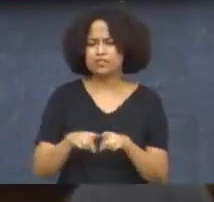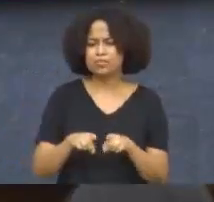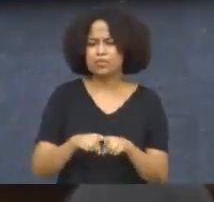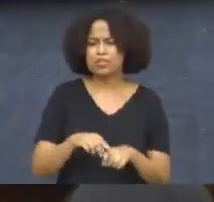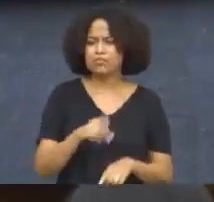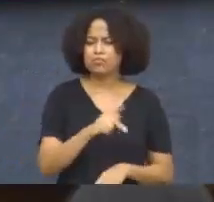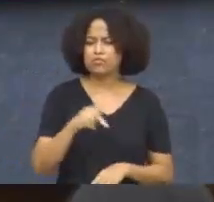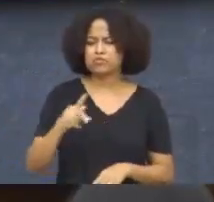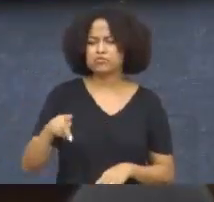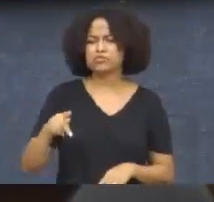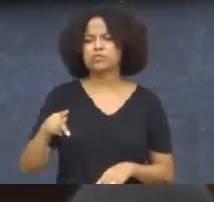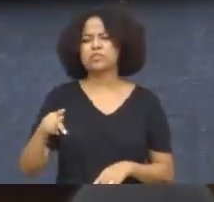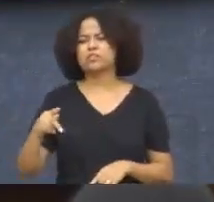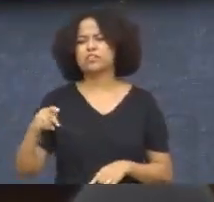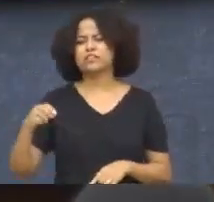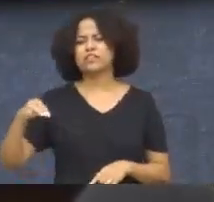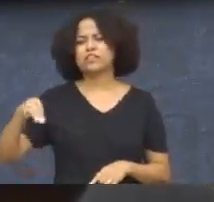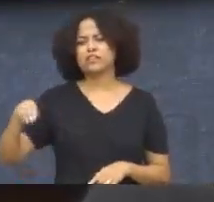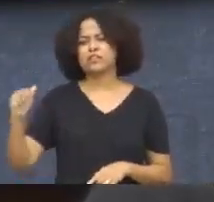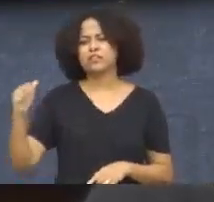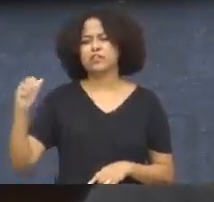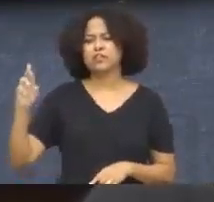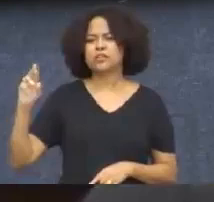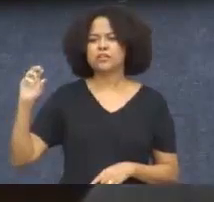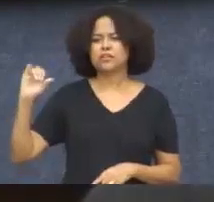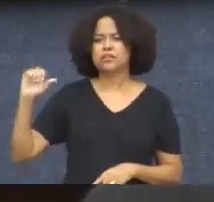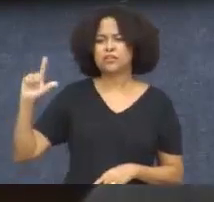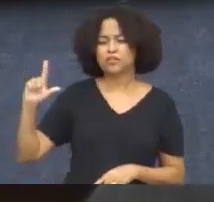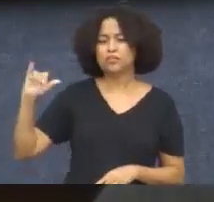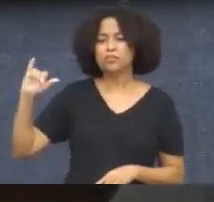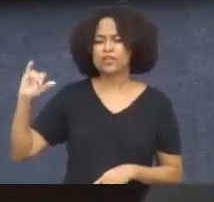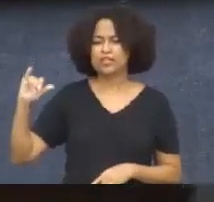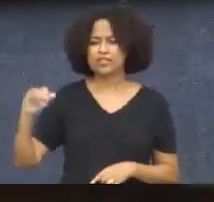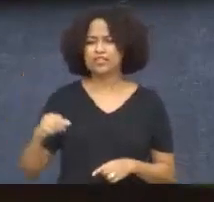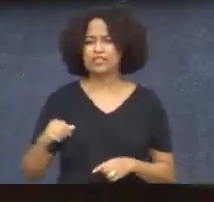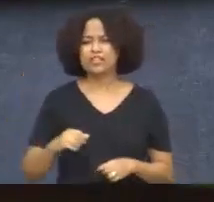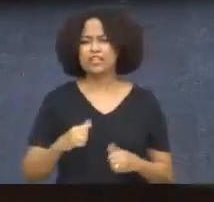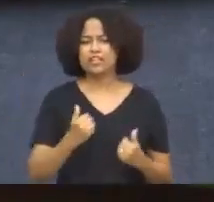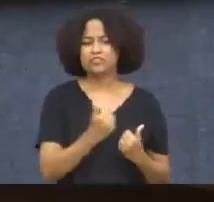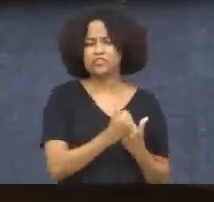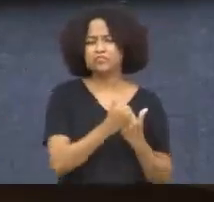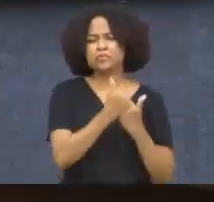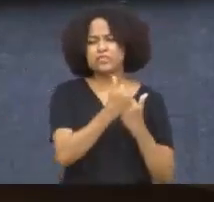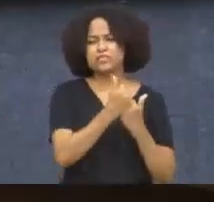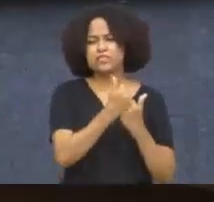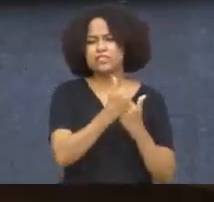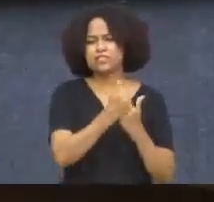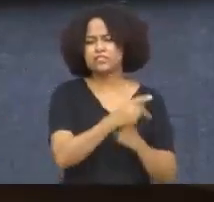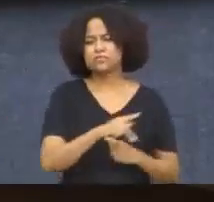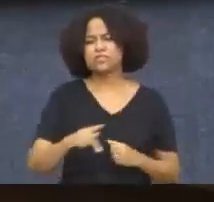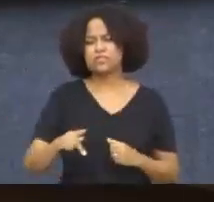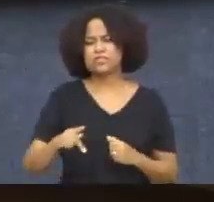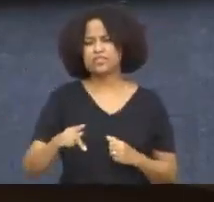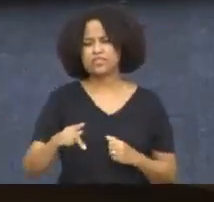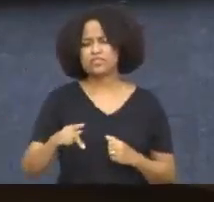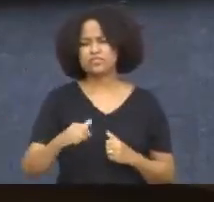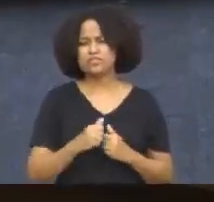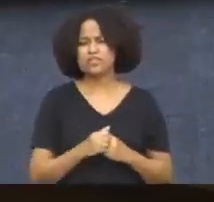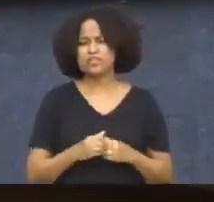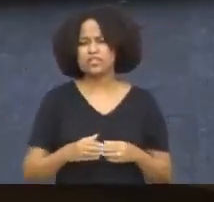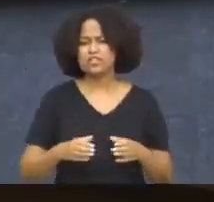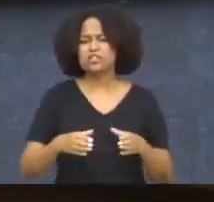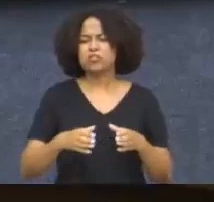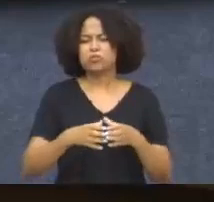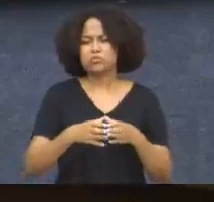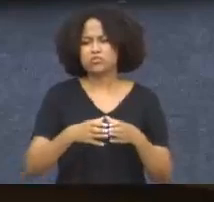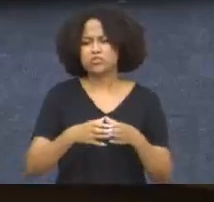presidente. Estou aqui ao lado da professora Marli, minha vice-presidente na Comissão de Educação, E esse é mais um projeto que nós assinamos juntas,